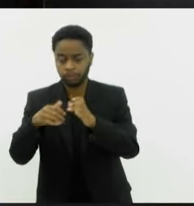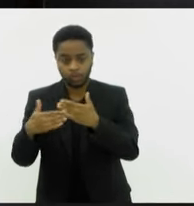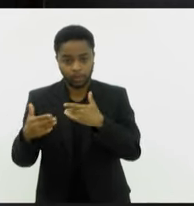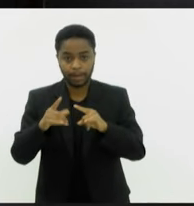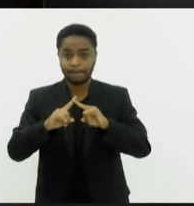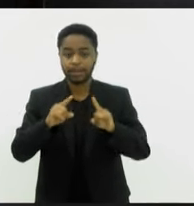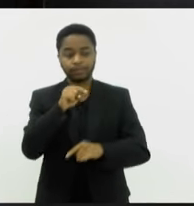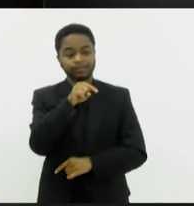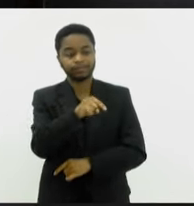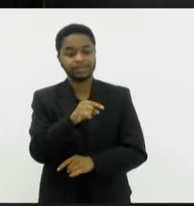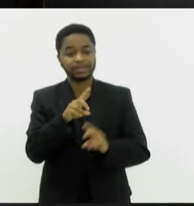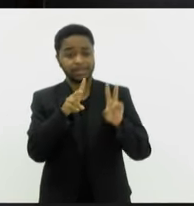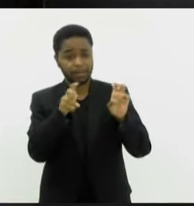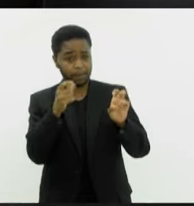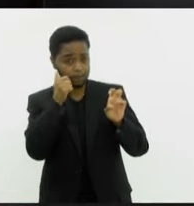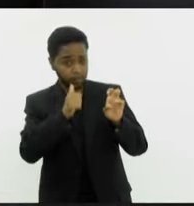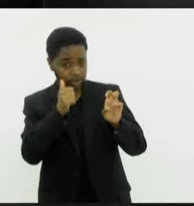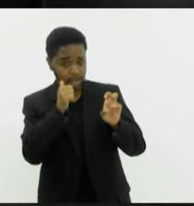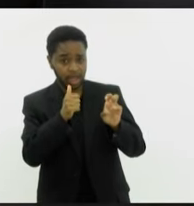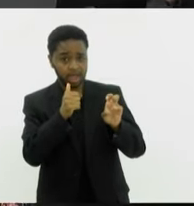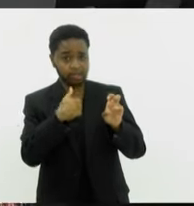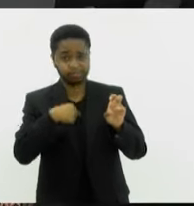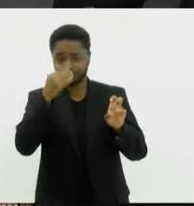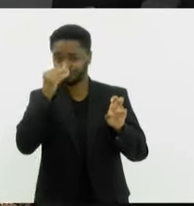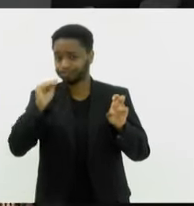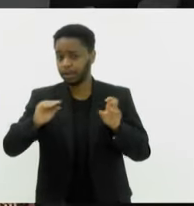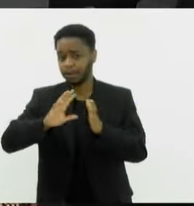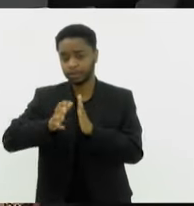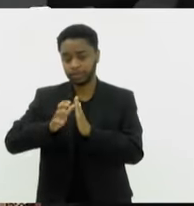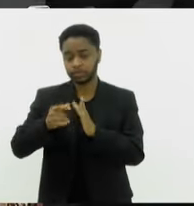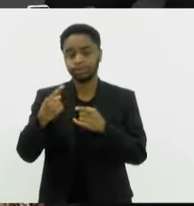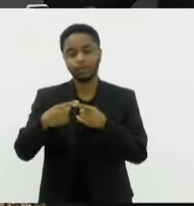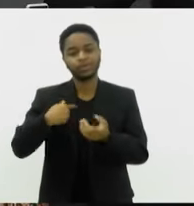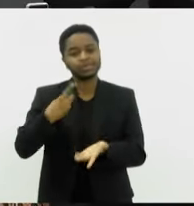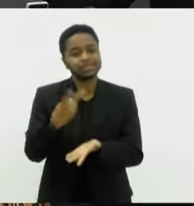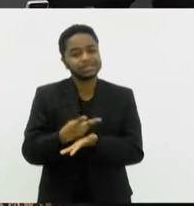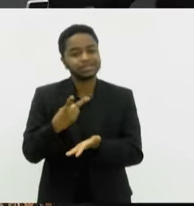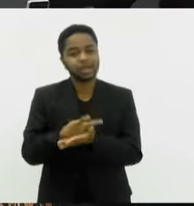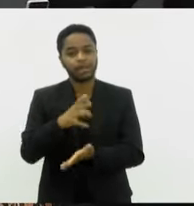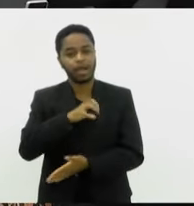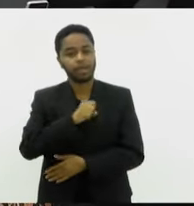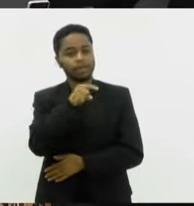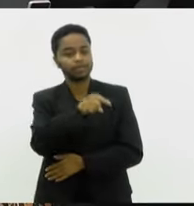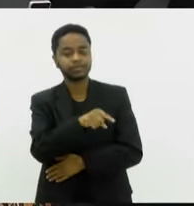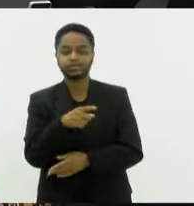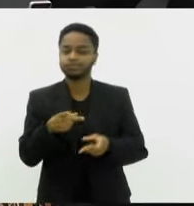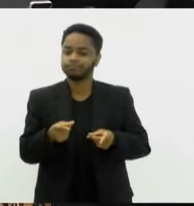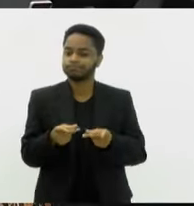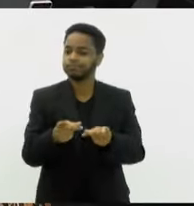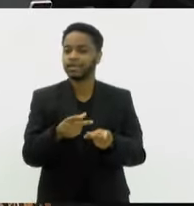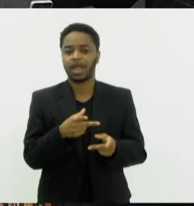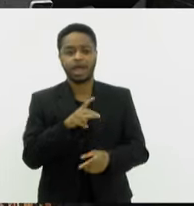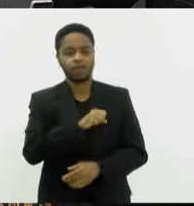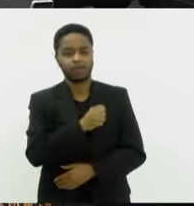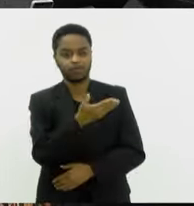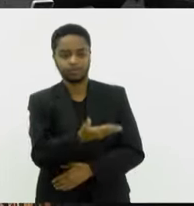da mulher eu sou super partidária eu sempre te amei e vou te amar para